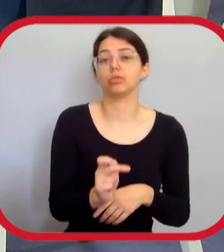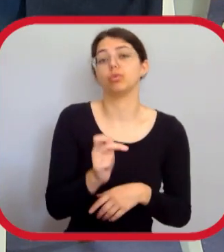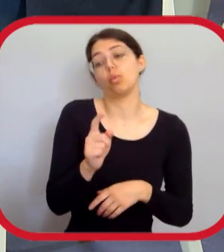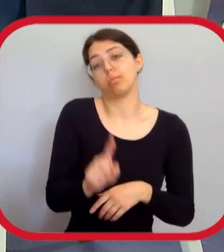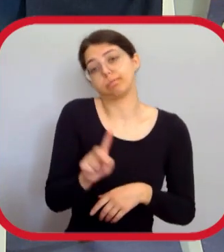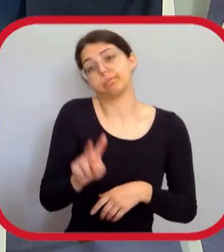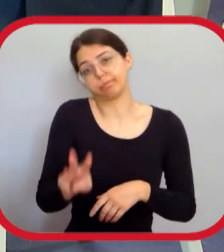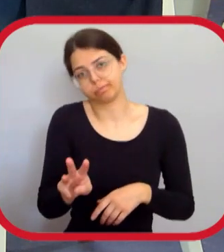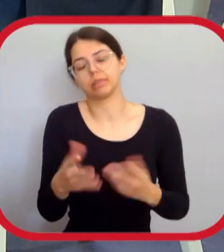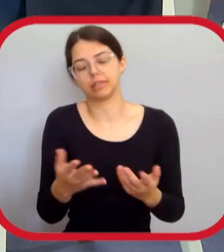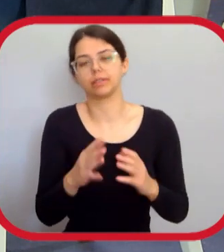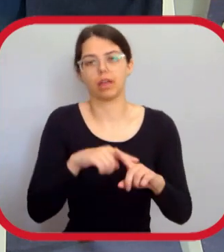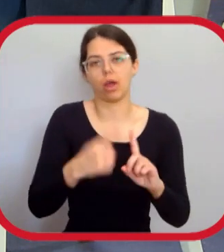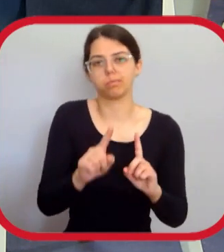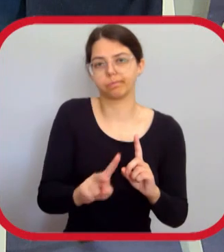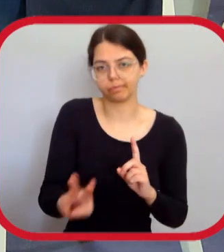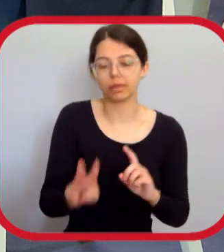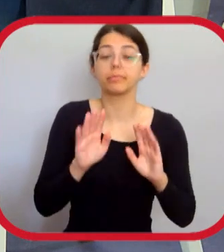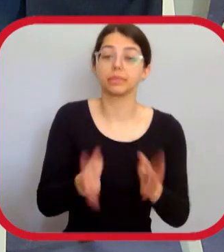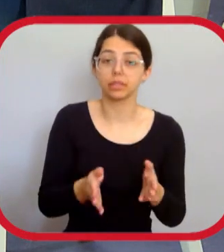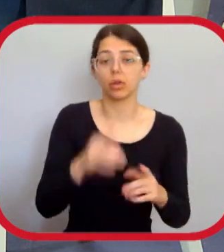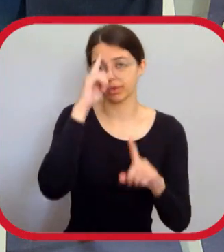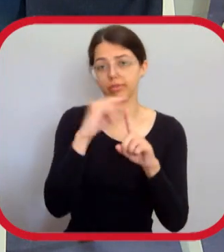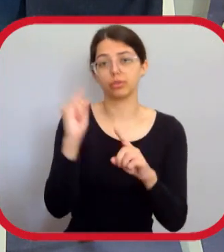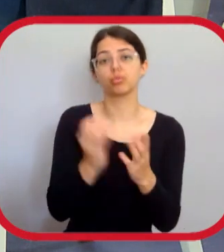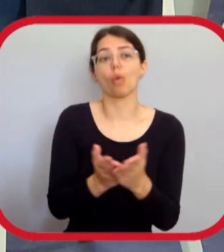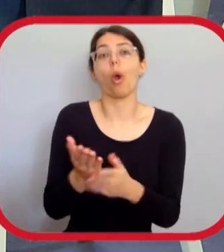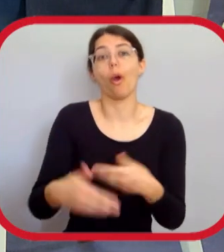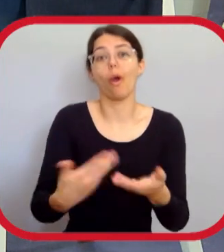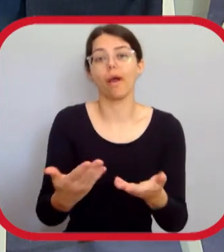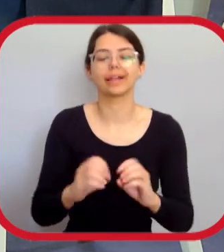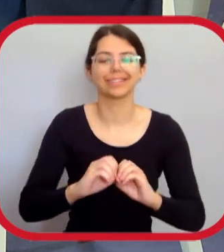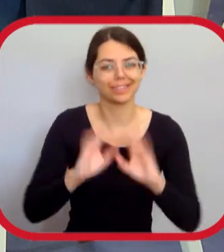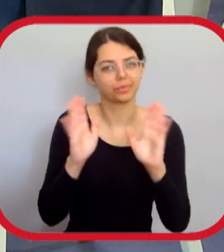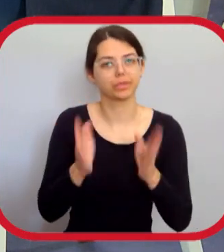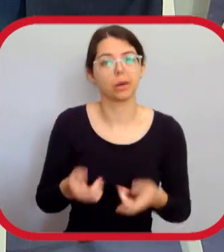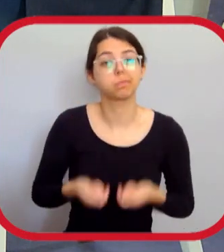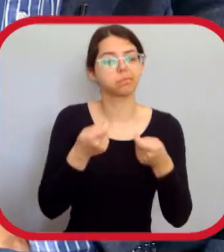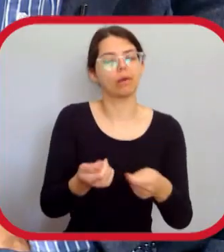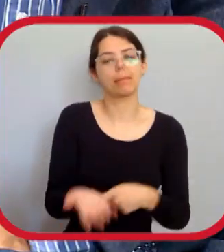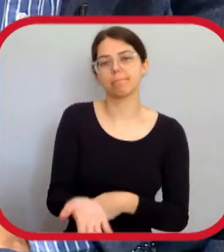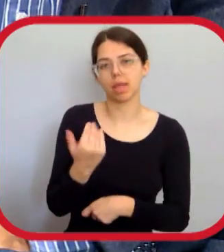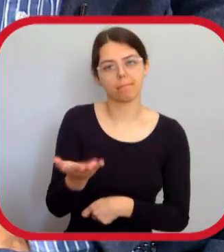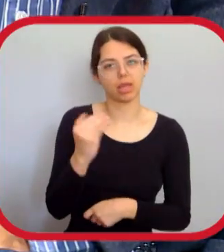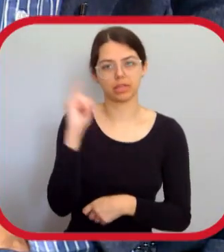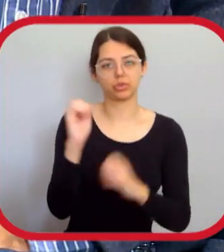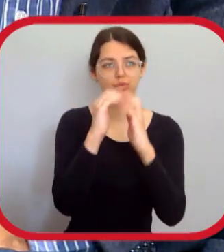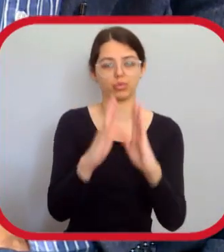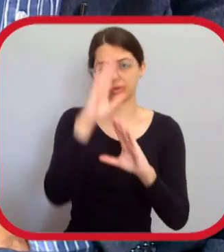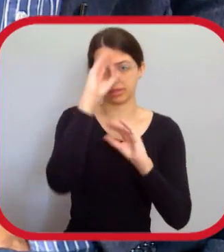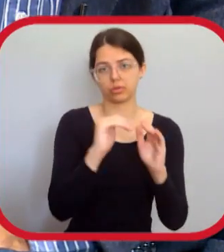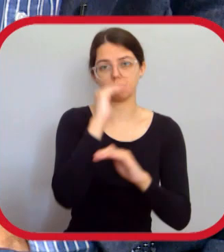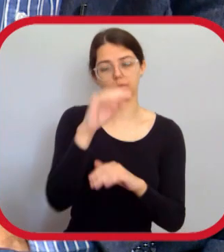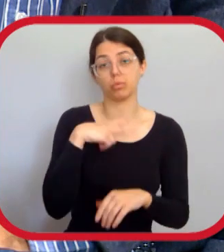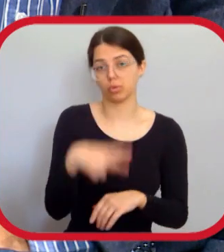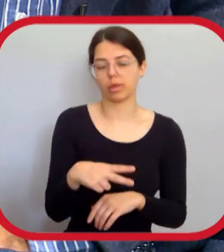para os primeiros 3 anos, para que as instituições consigam sobreviver. Porque temos que ser claros. Há um subfinanciamento das instituições de ensino